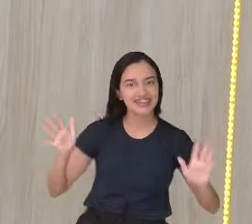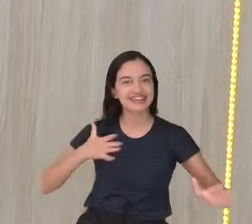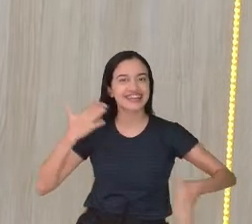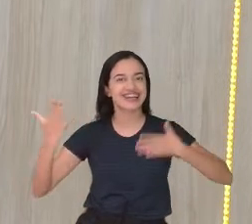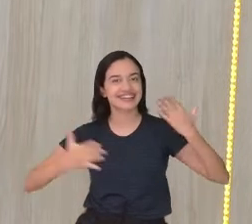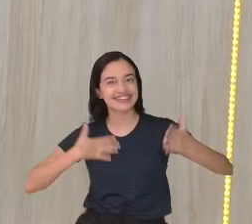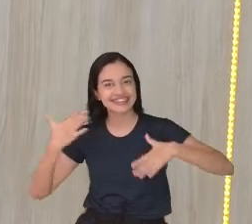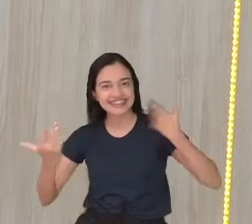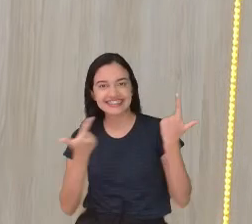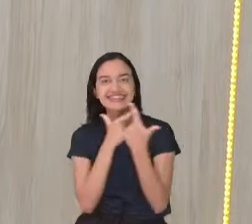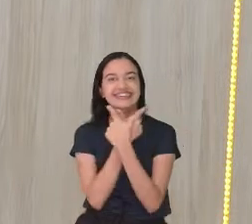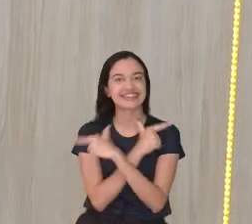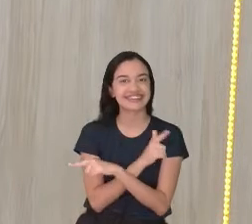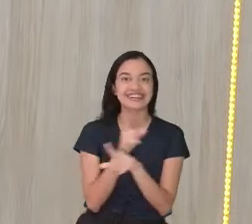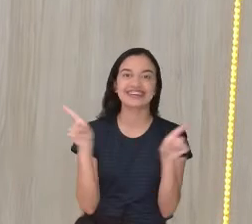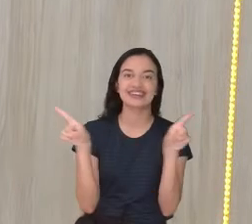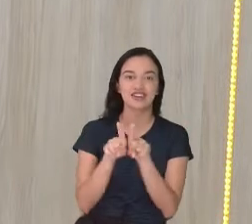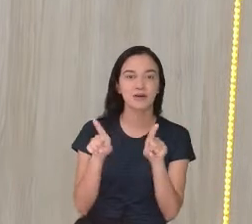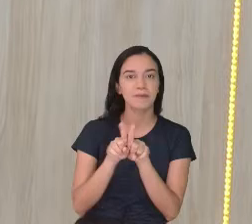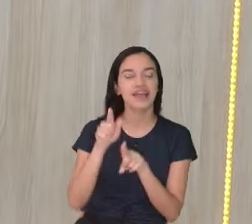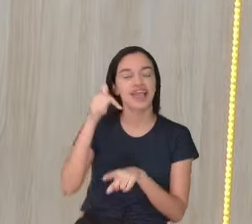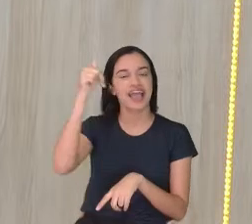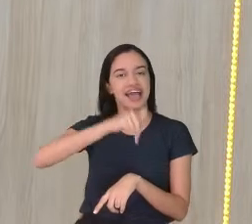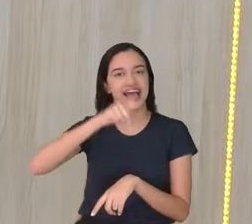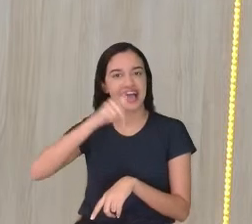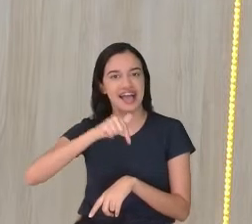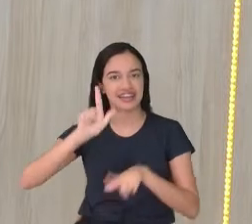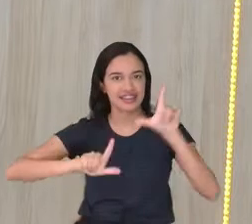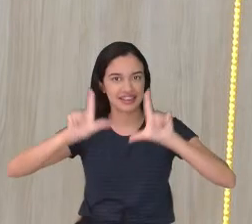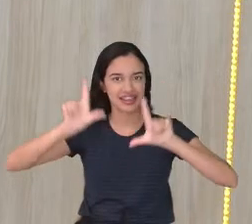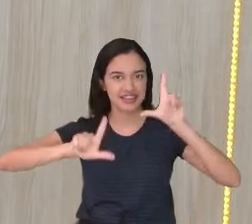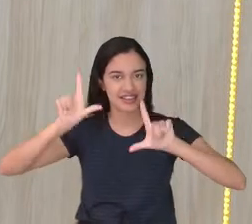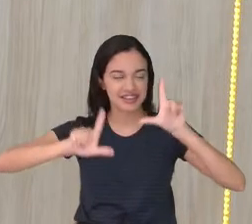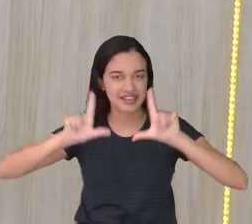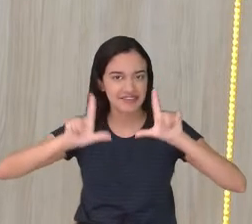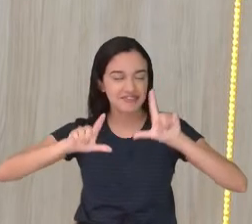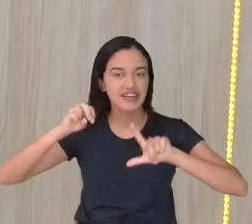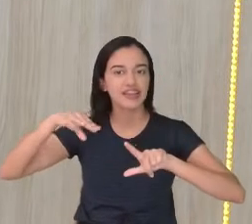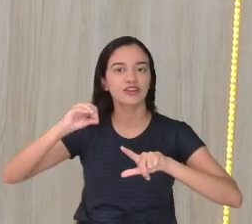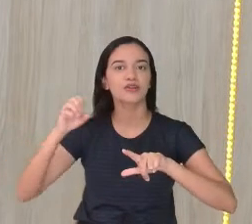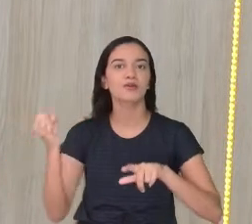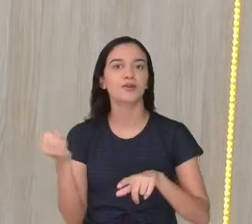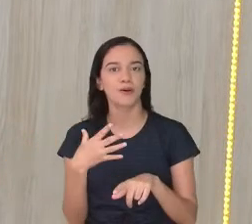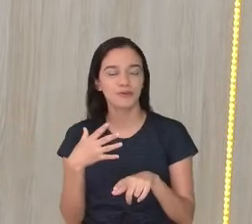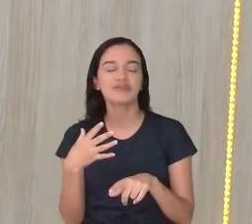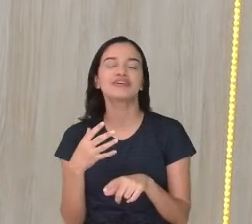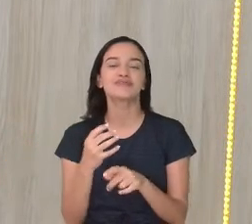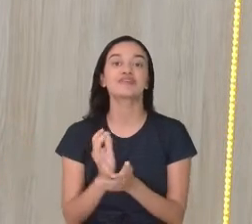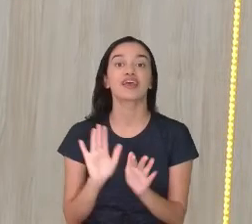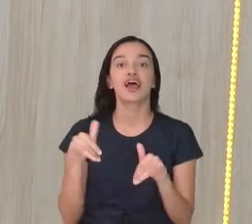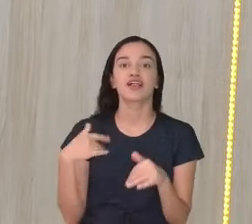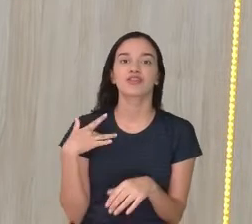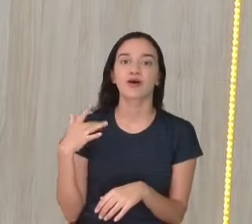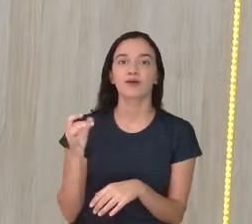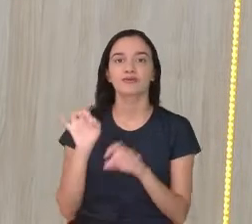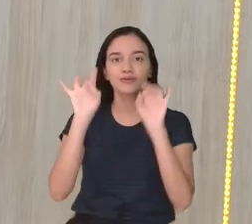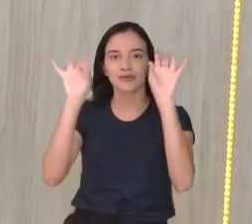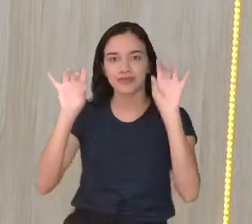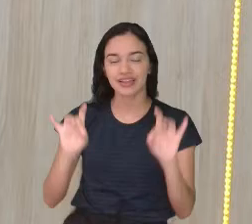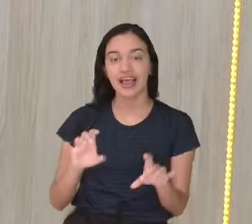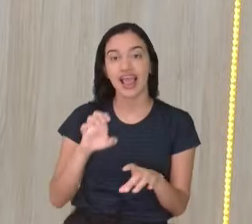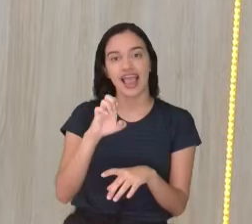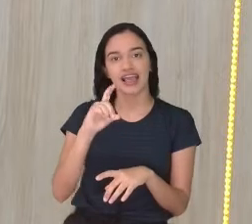alegre, sorridente, aqui na tela da TV Nova Nordeste com o nosso queridíssimo